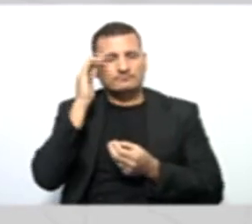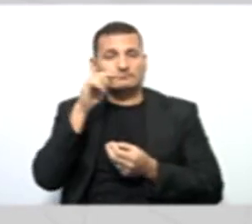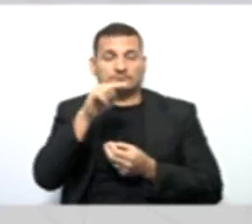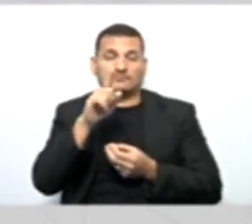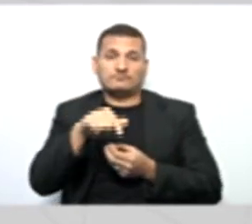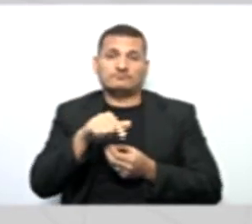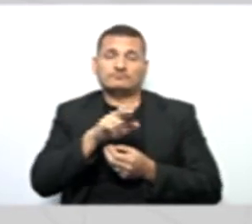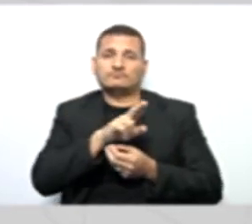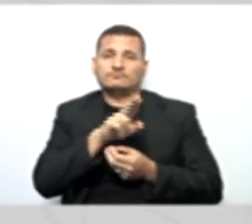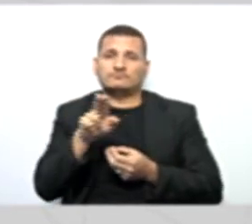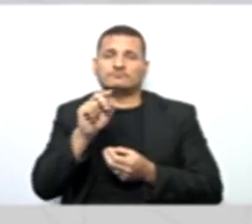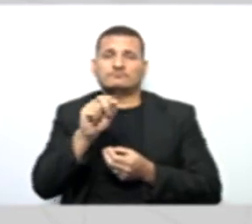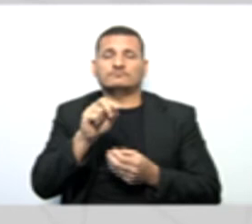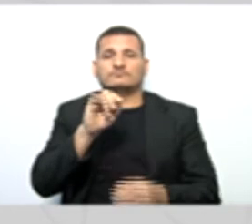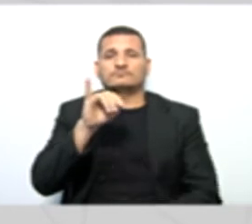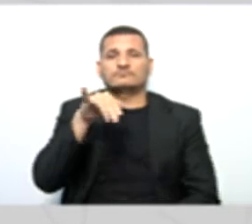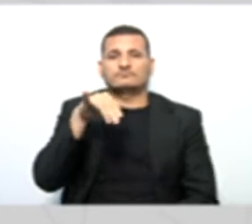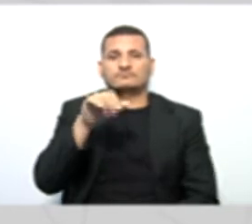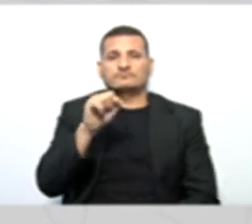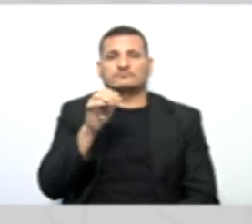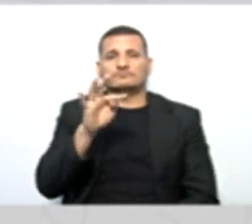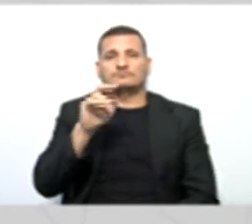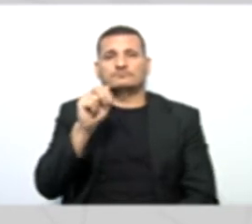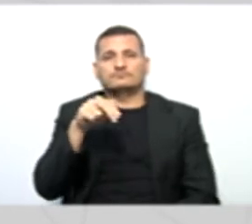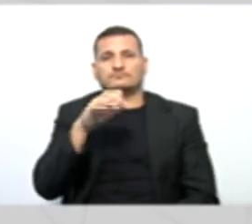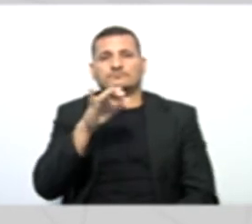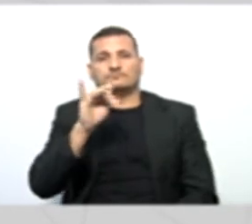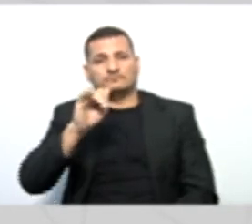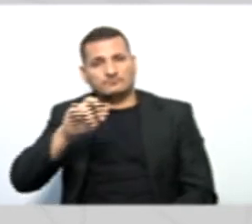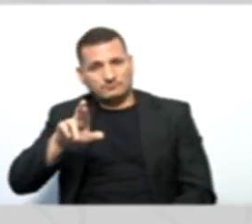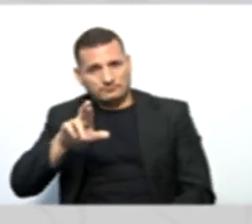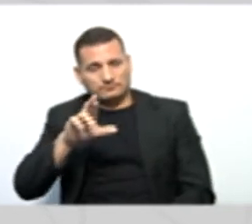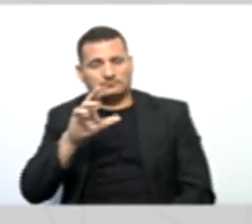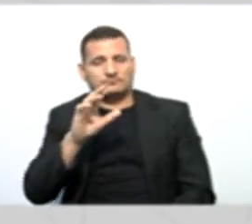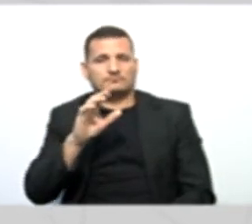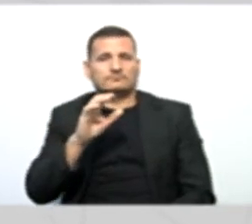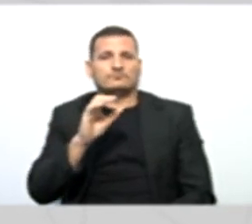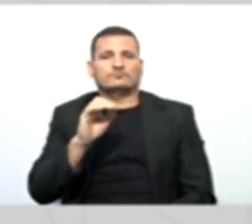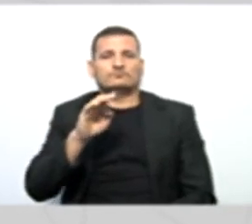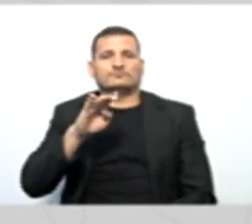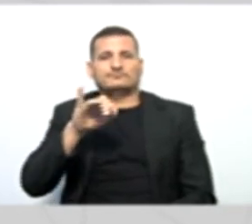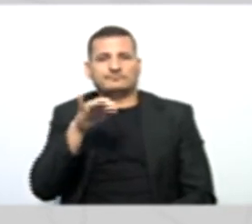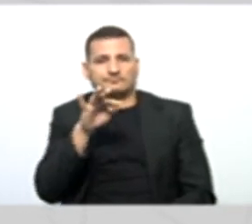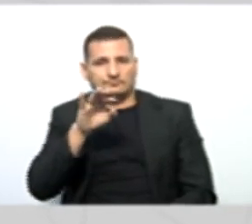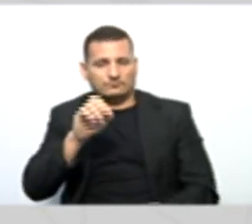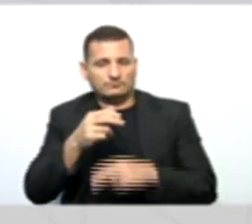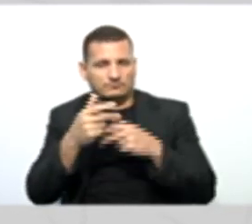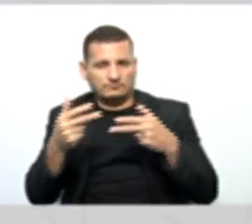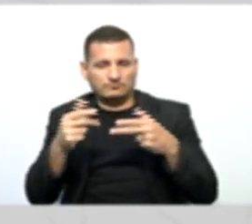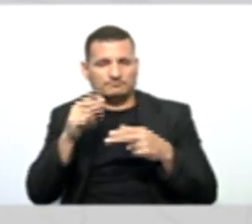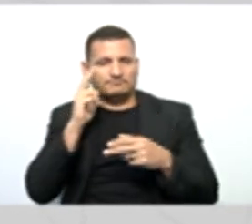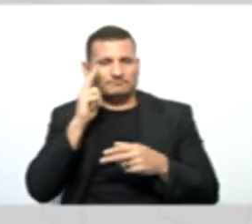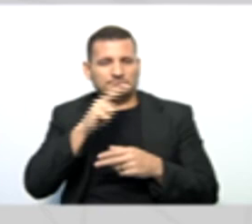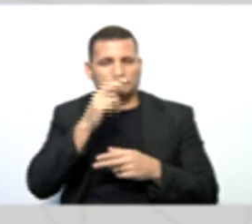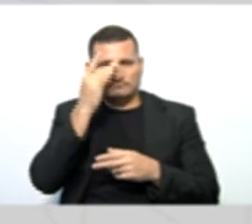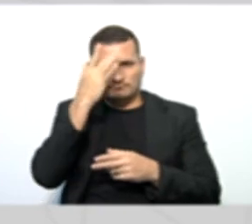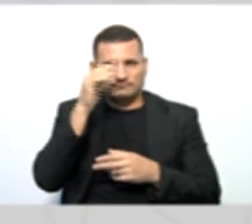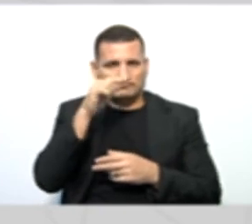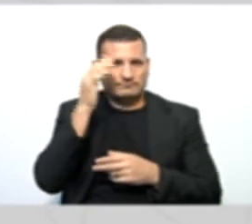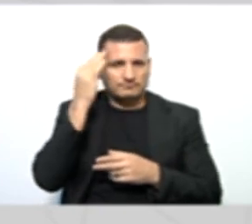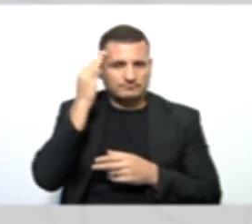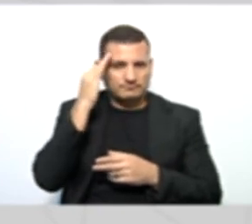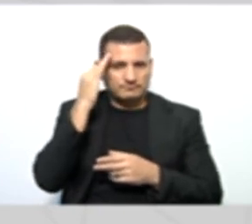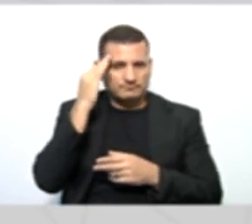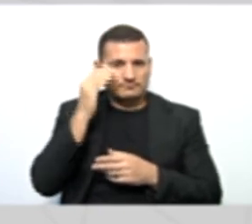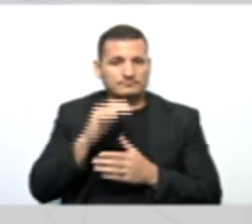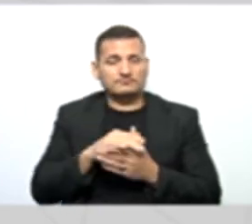chama instanciar um objeto a partir da descrição genérica. Ficou fácil de compreender, pessoal?